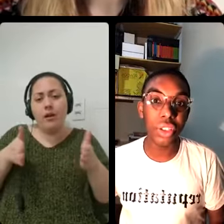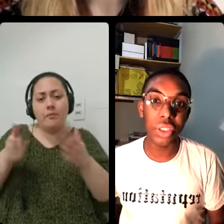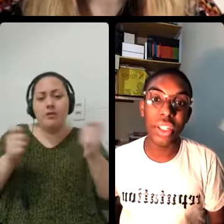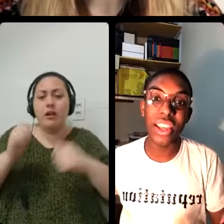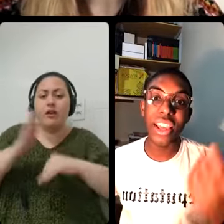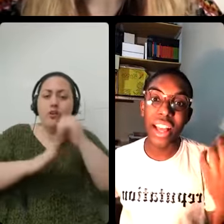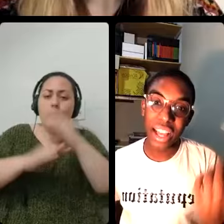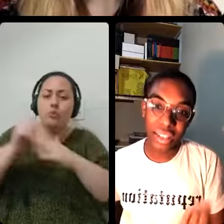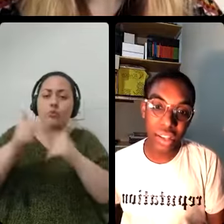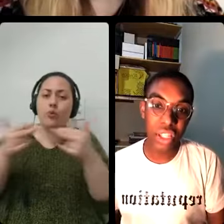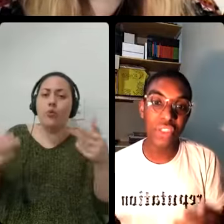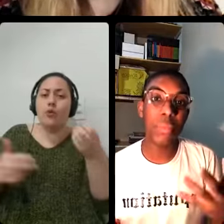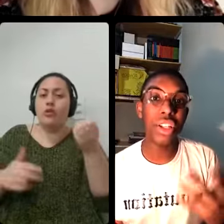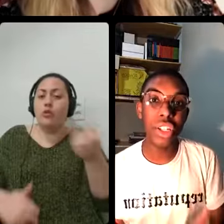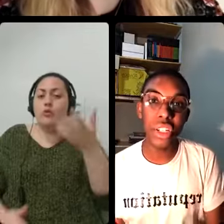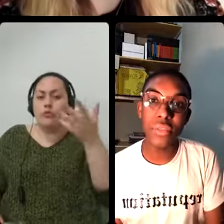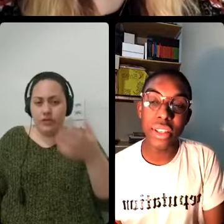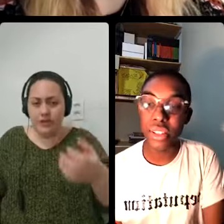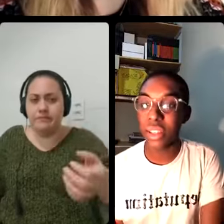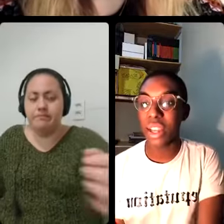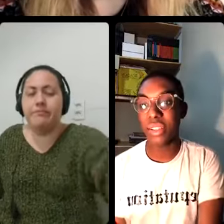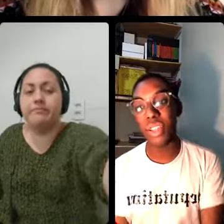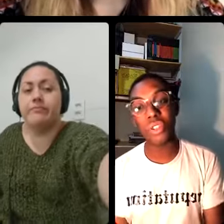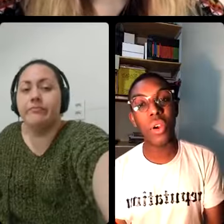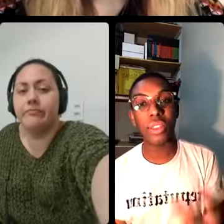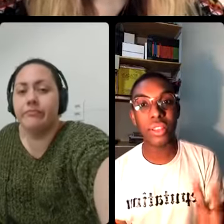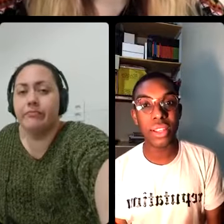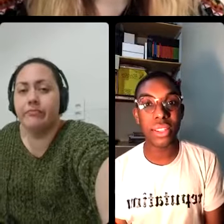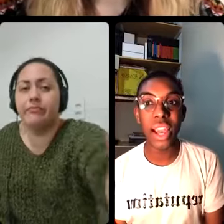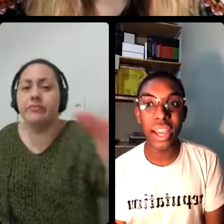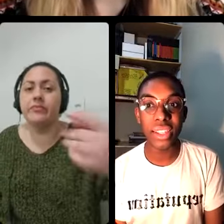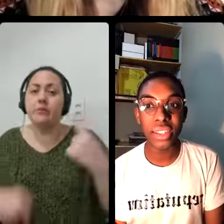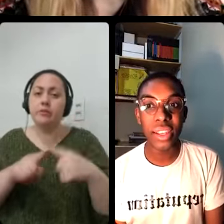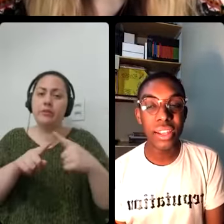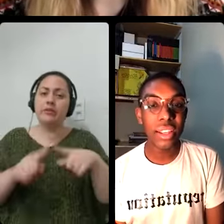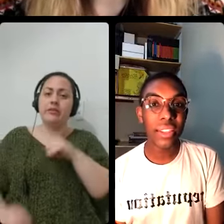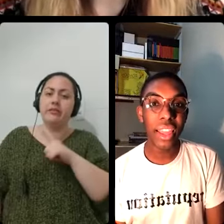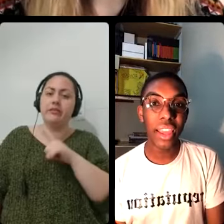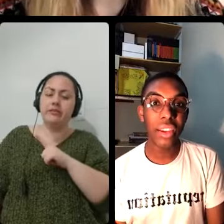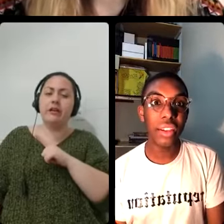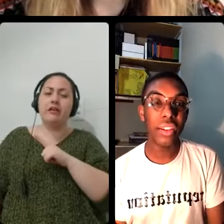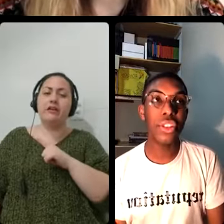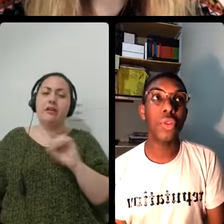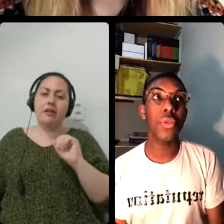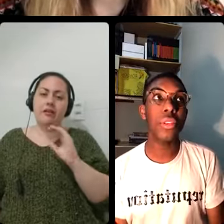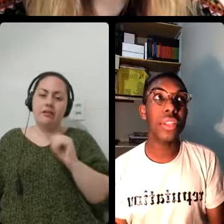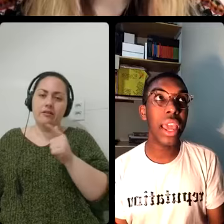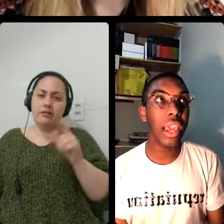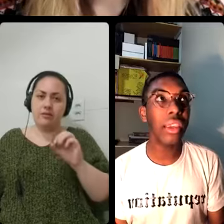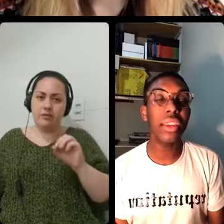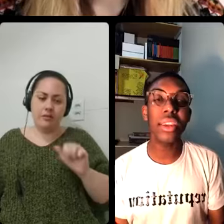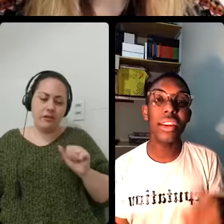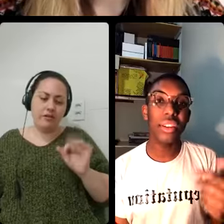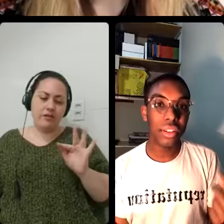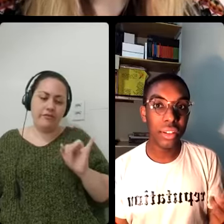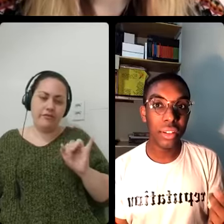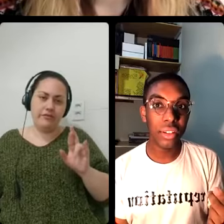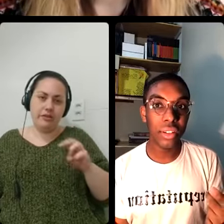Eu acho que as ações afirmativas, as leis de cotas raciais, né? A gente